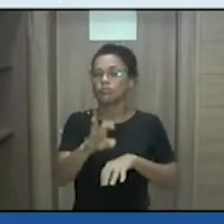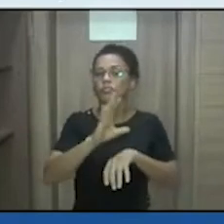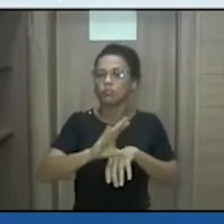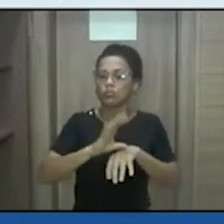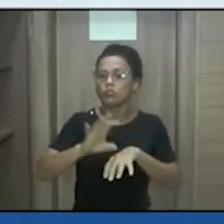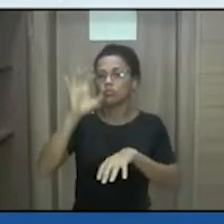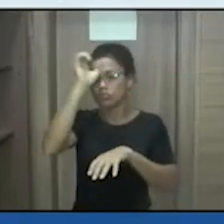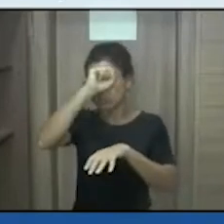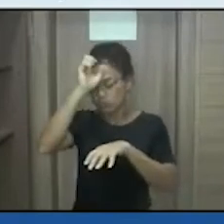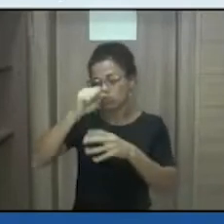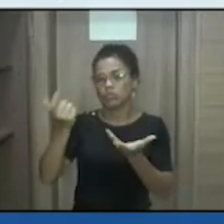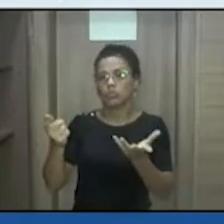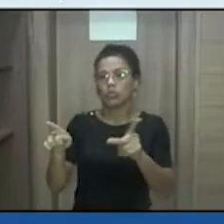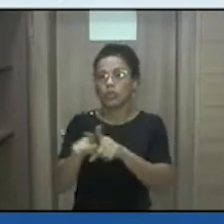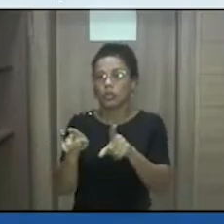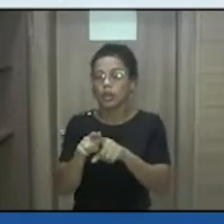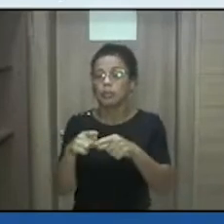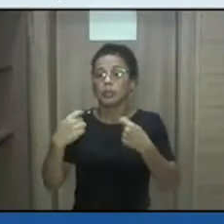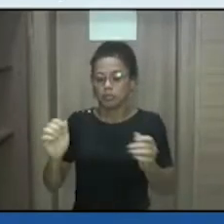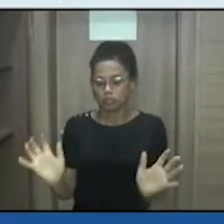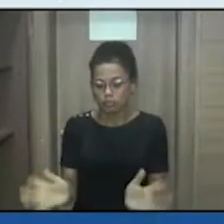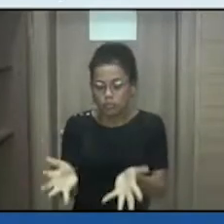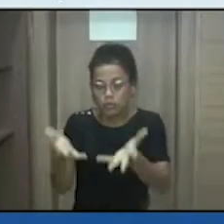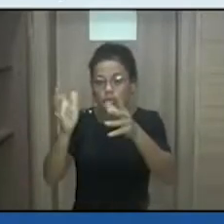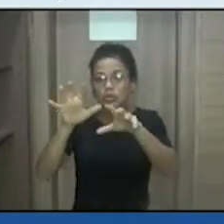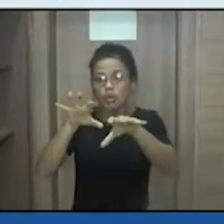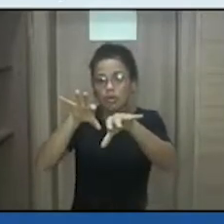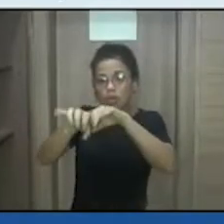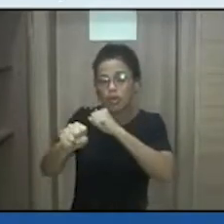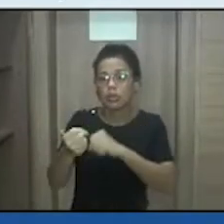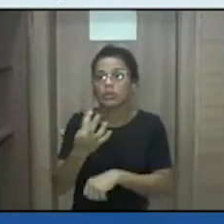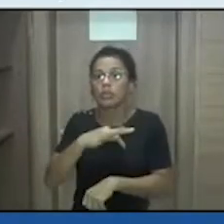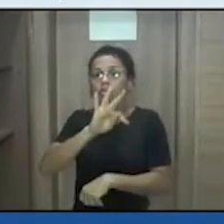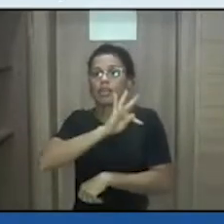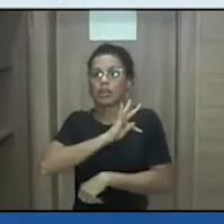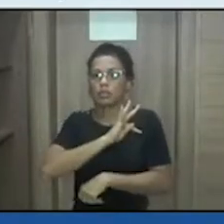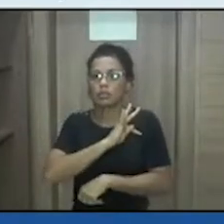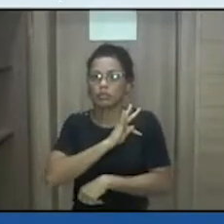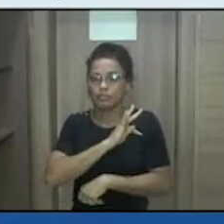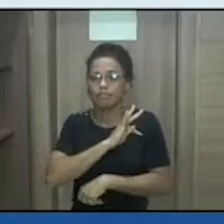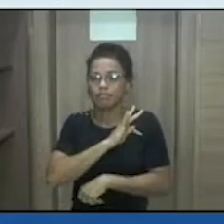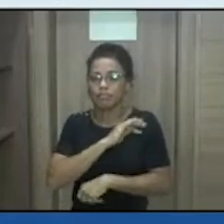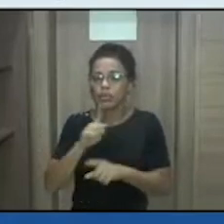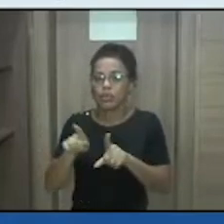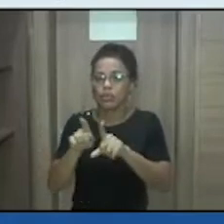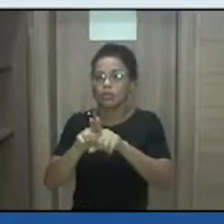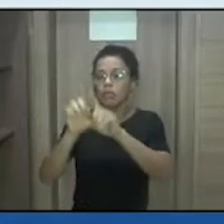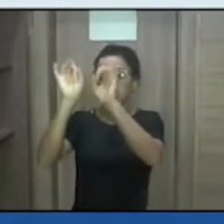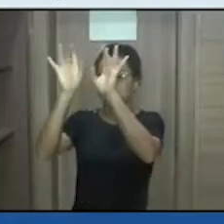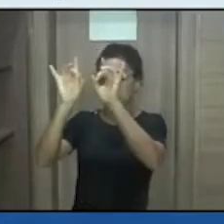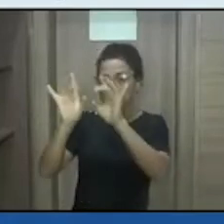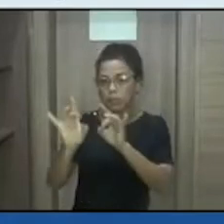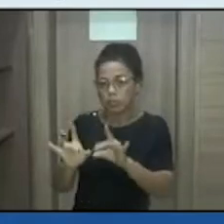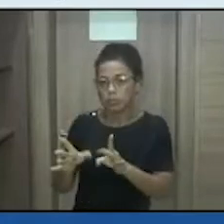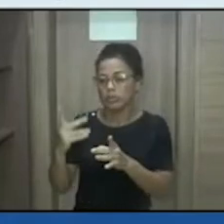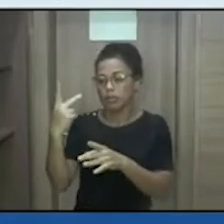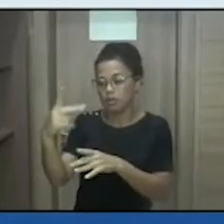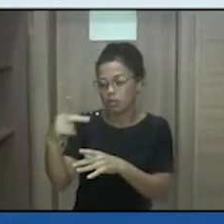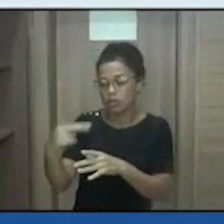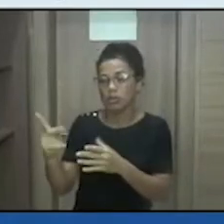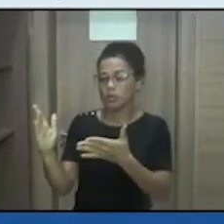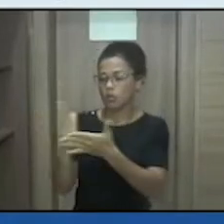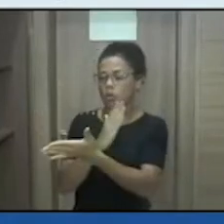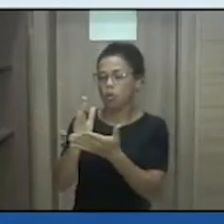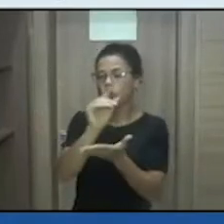também o incentivo à própria formação do técnico de prótese dentária e especialistas em prótese em